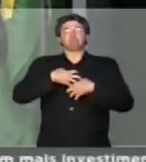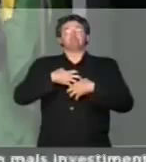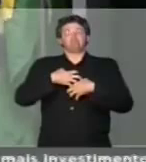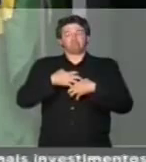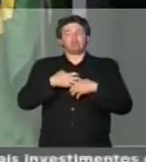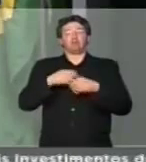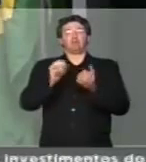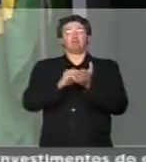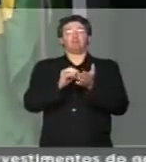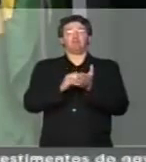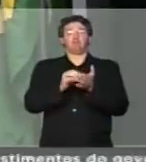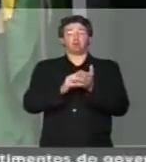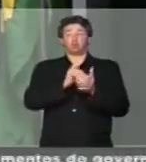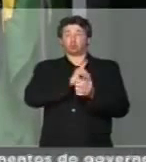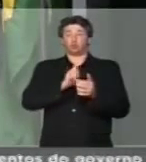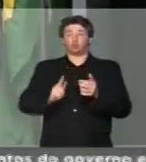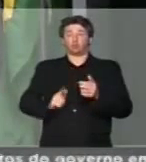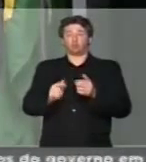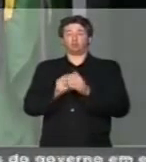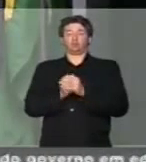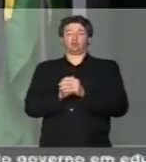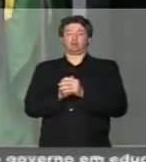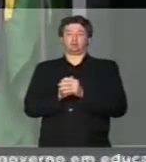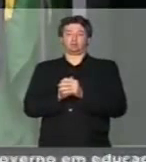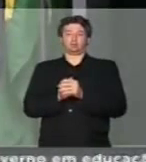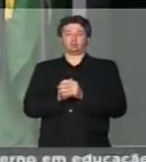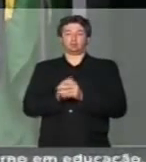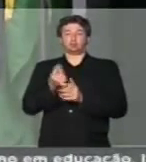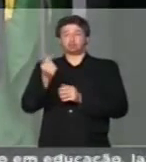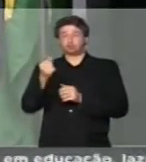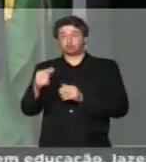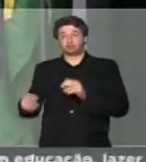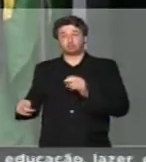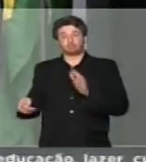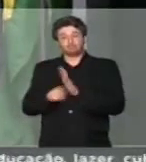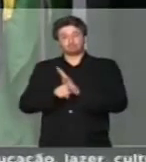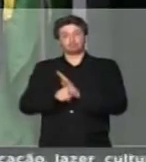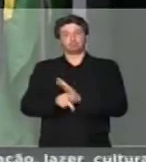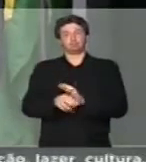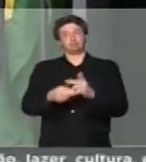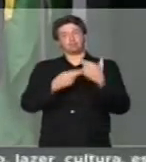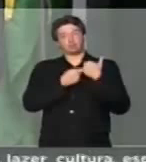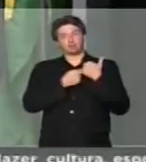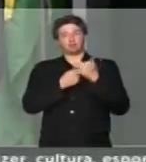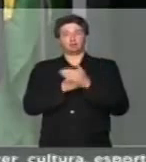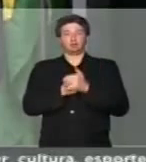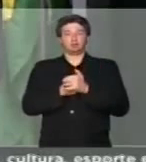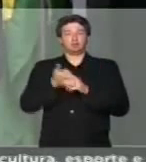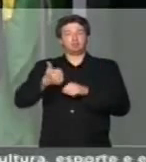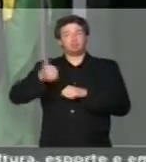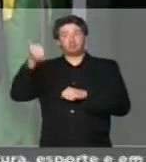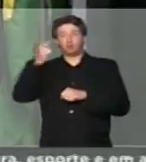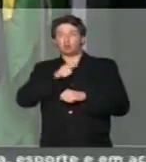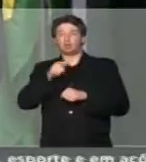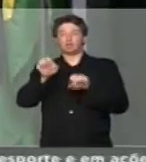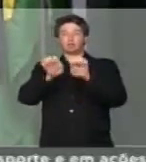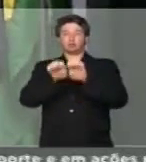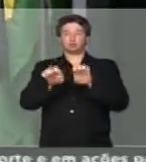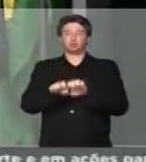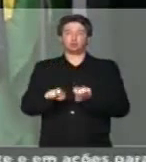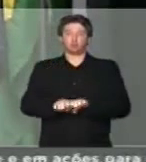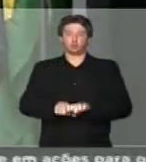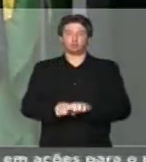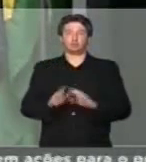de cumprimento por parte do governo federal de recursos que eram responsáveis pela melhoria da